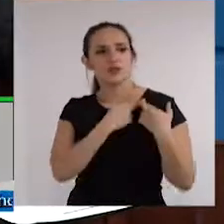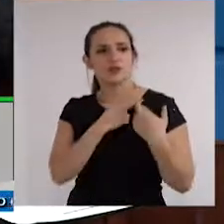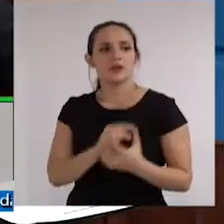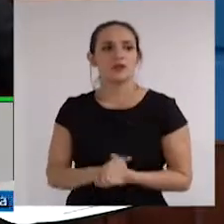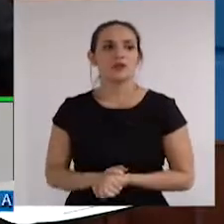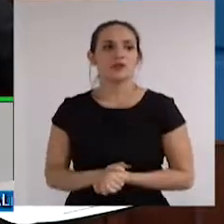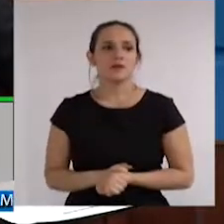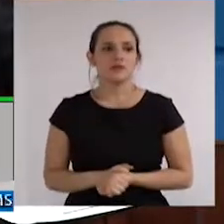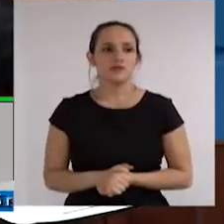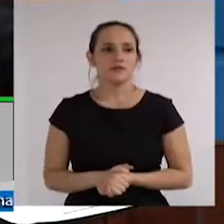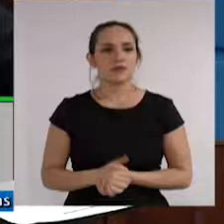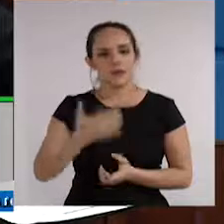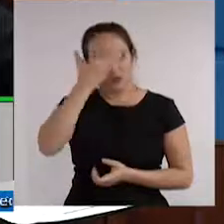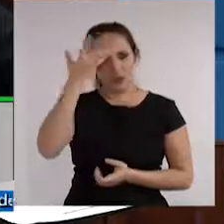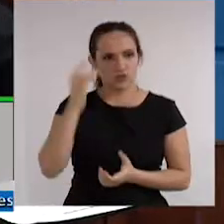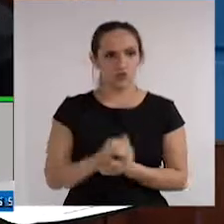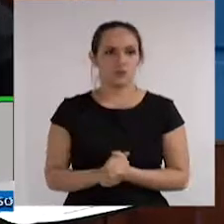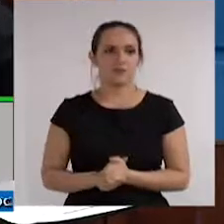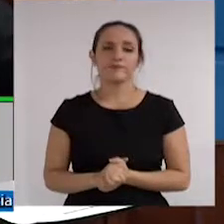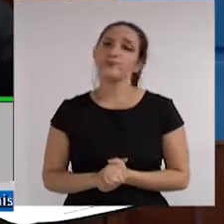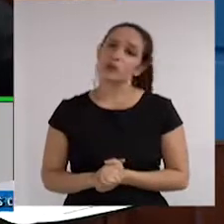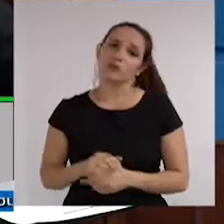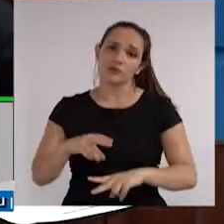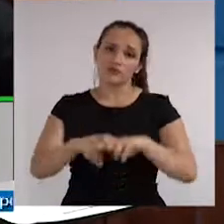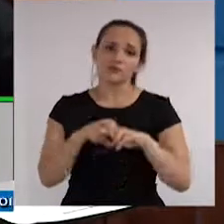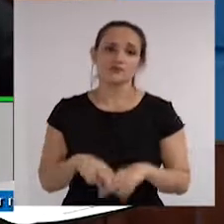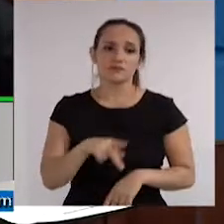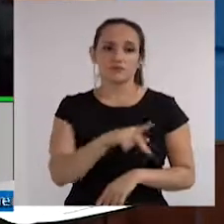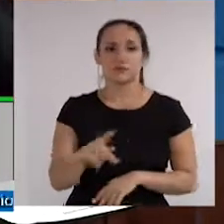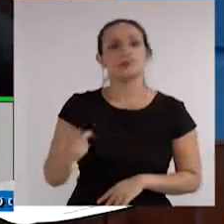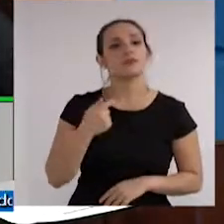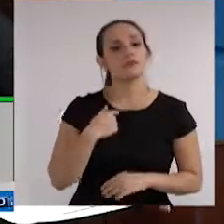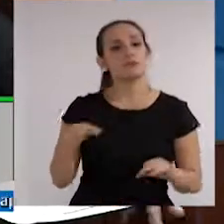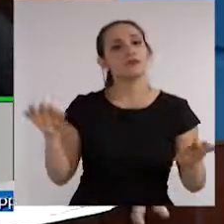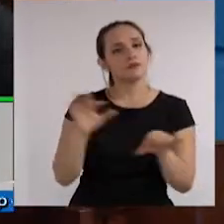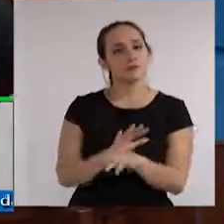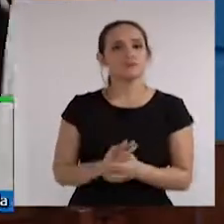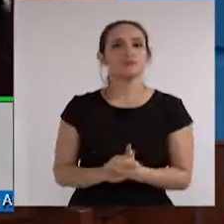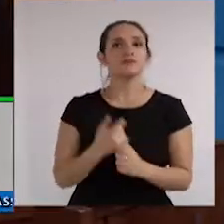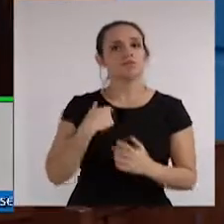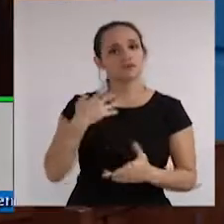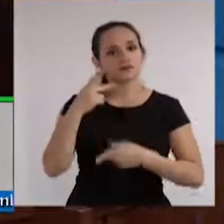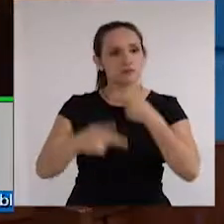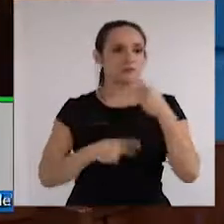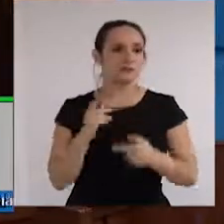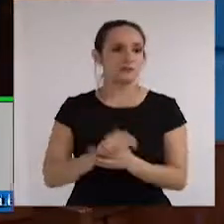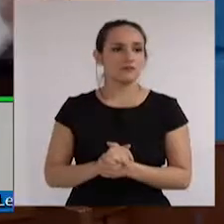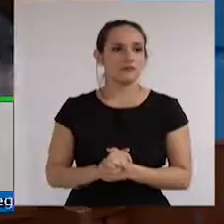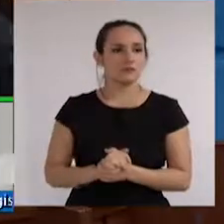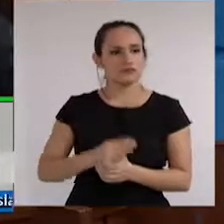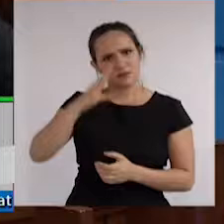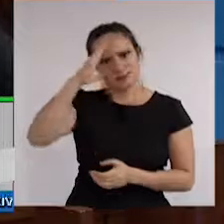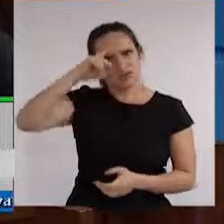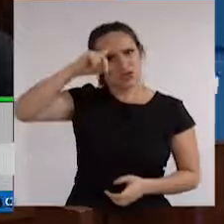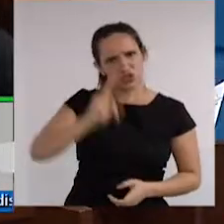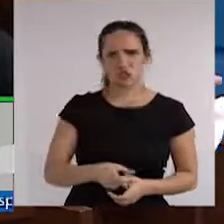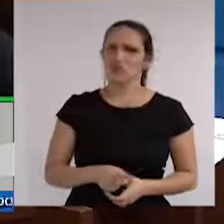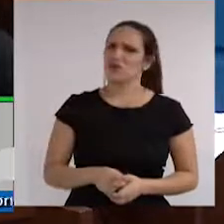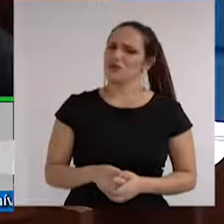irresponsabilidade daquelas pessoas. Então, senhor presidente, para encerrar, eu quero dizer, ditadura nunca